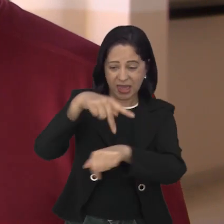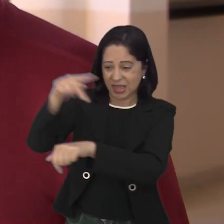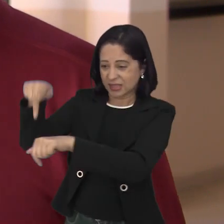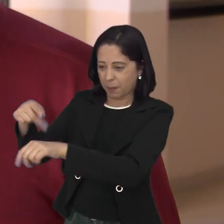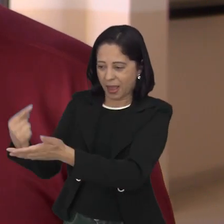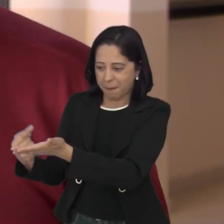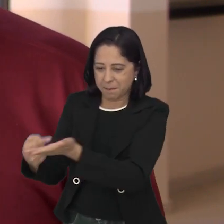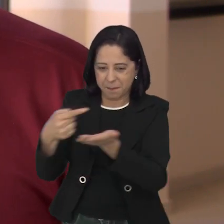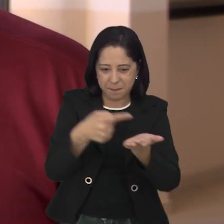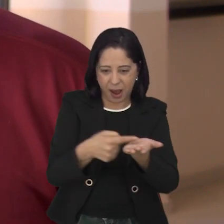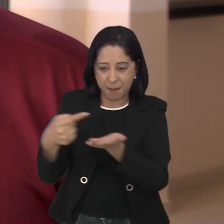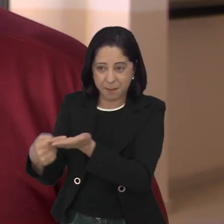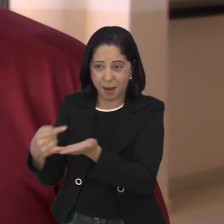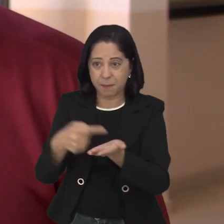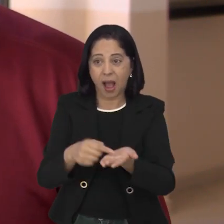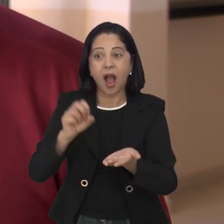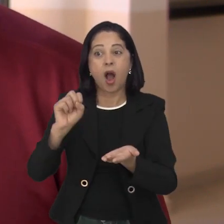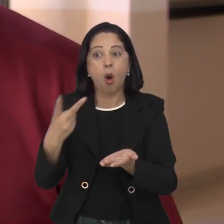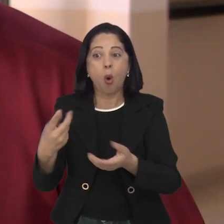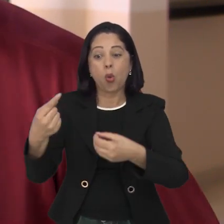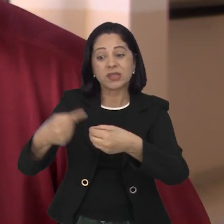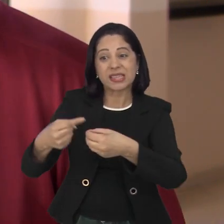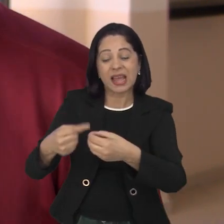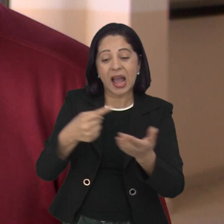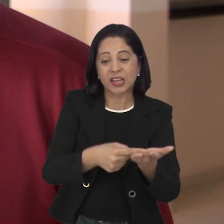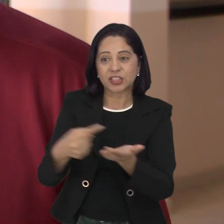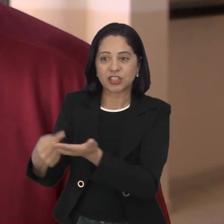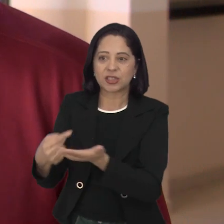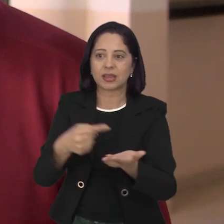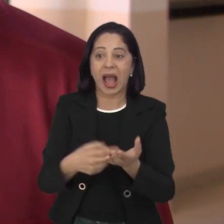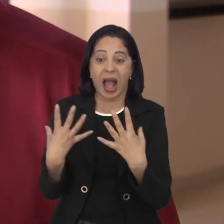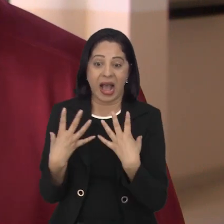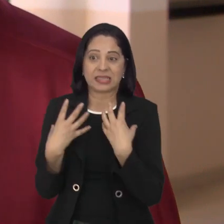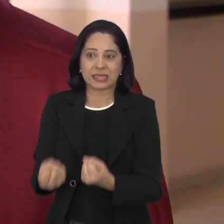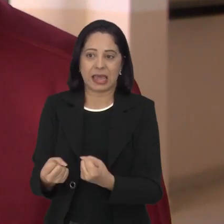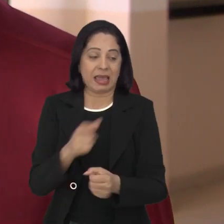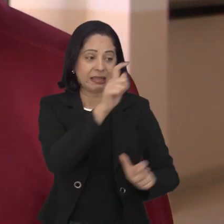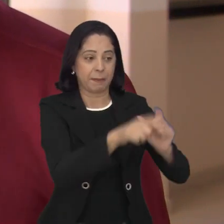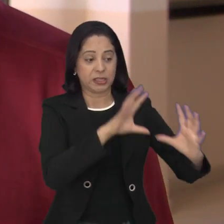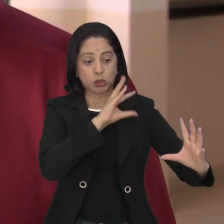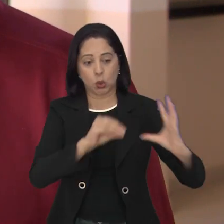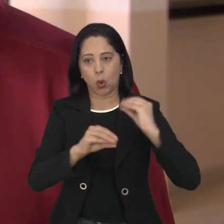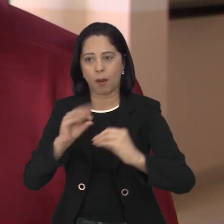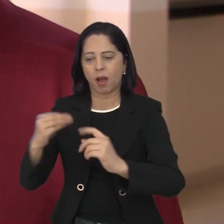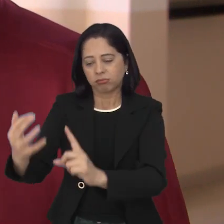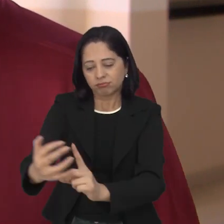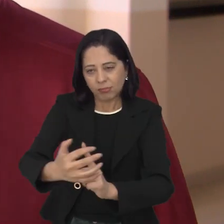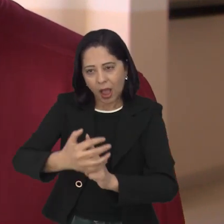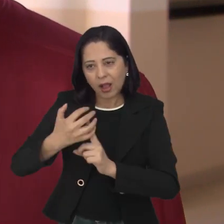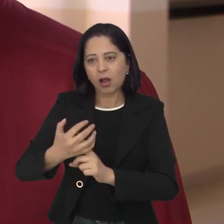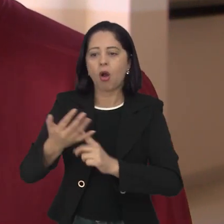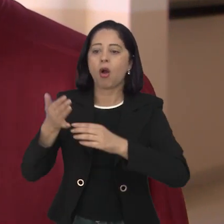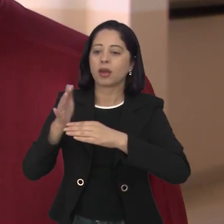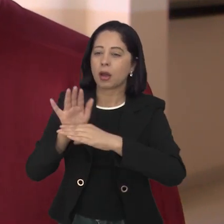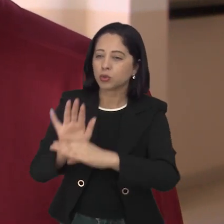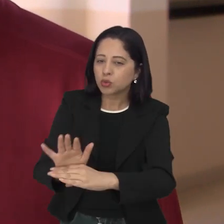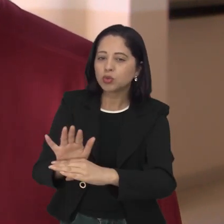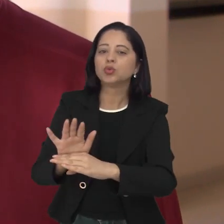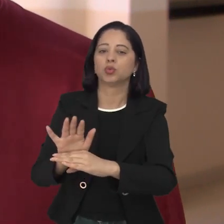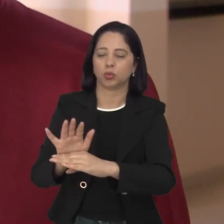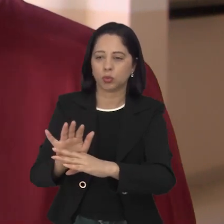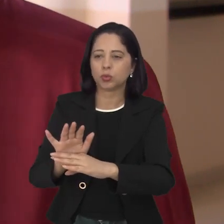os países ou às vezes cidades que recebem refugiados acolhem dão aí os primeiros